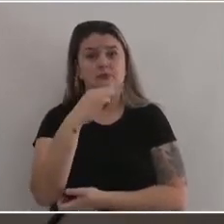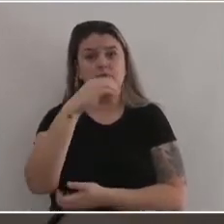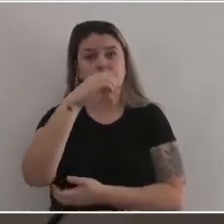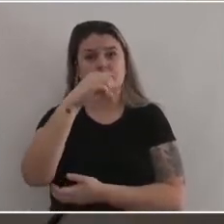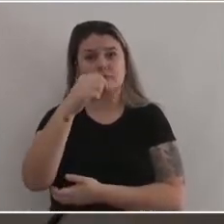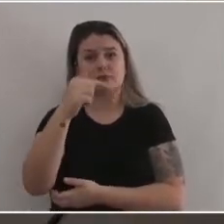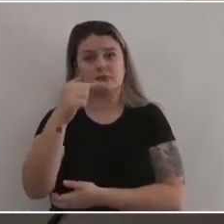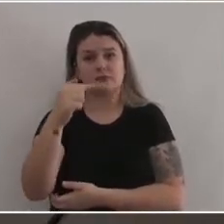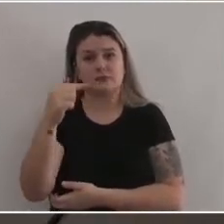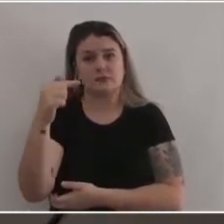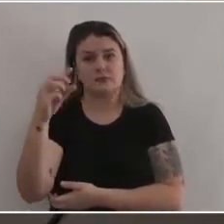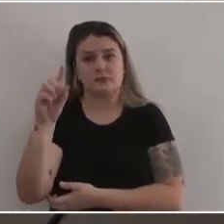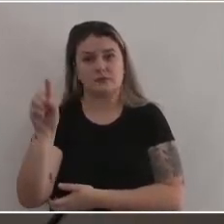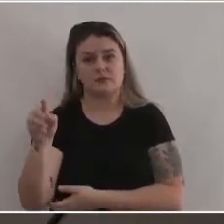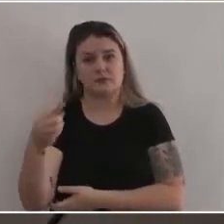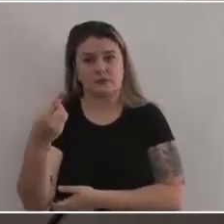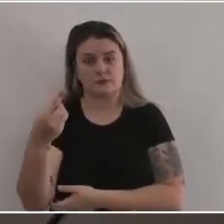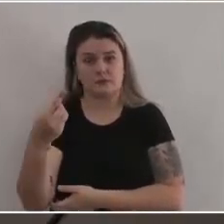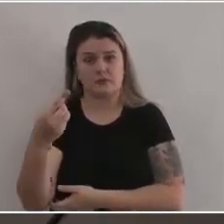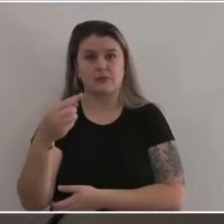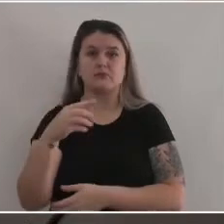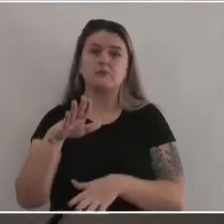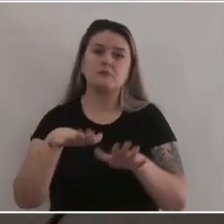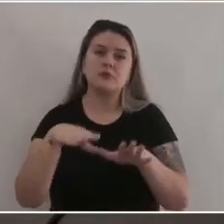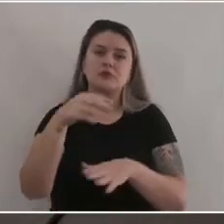14.977.000, arrecadado